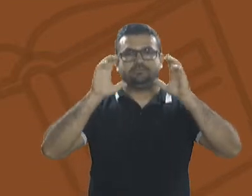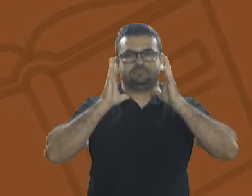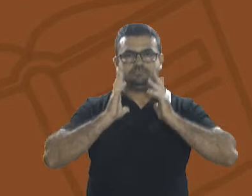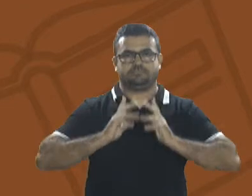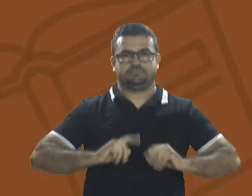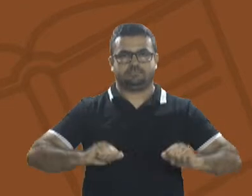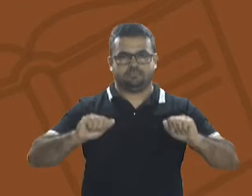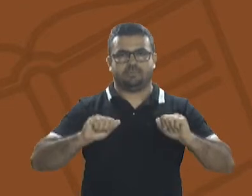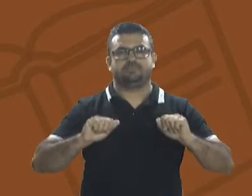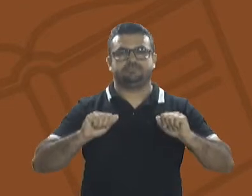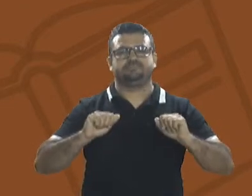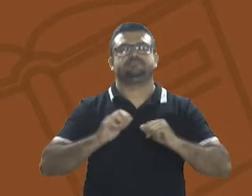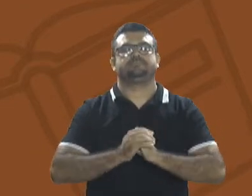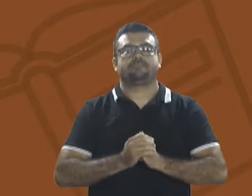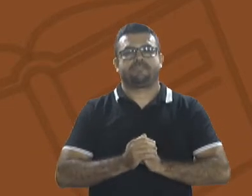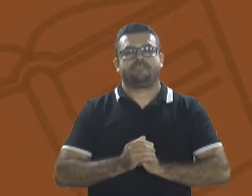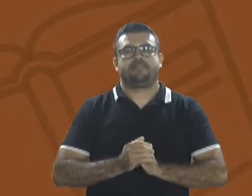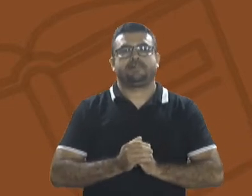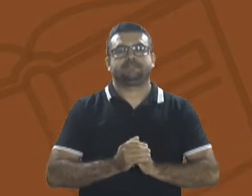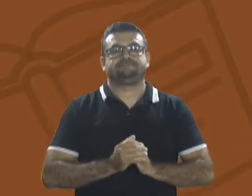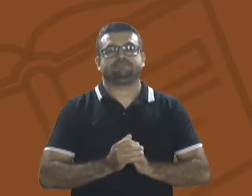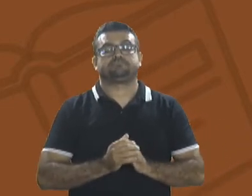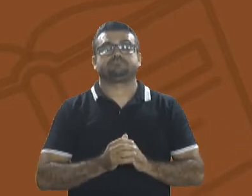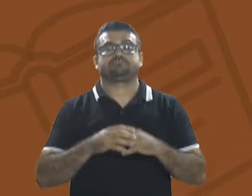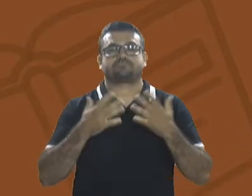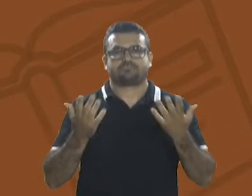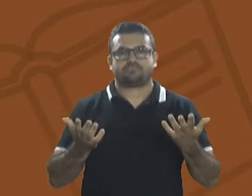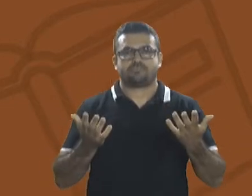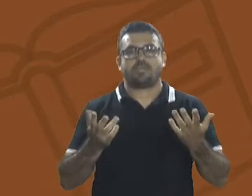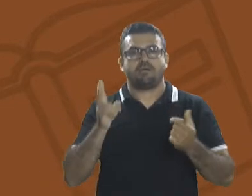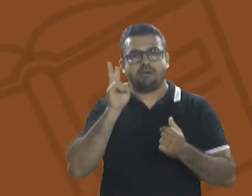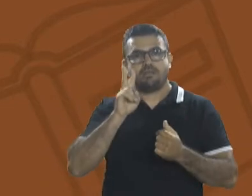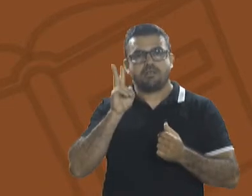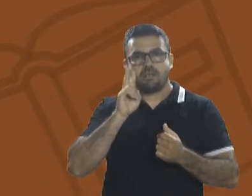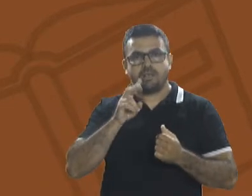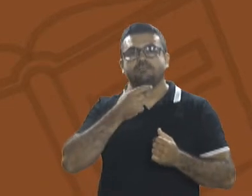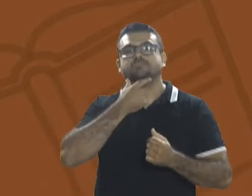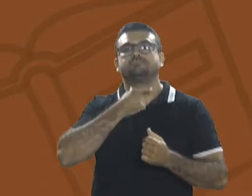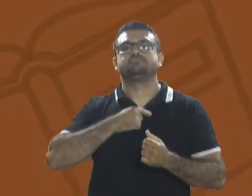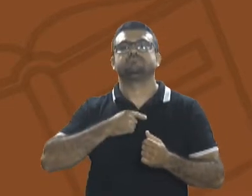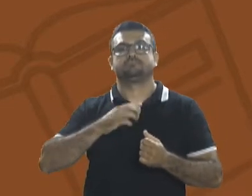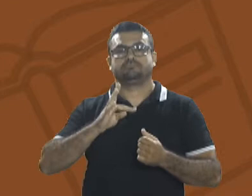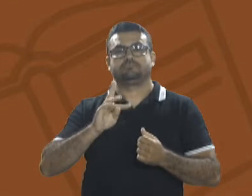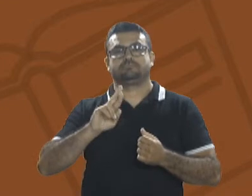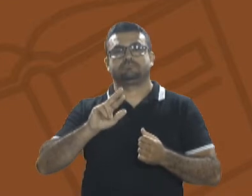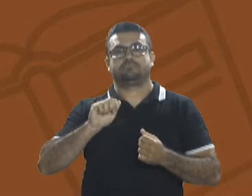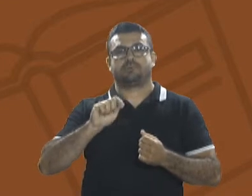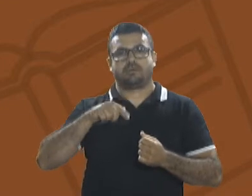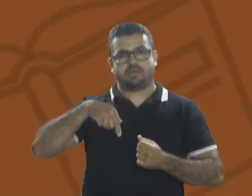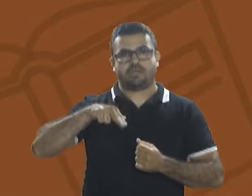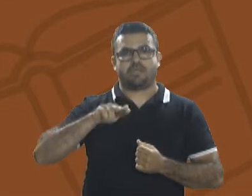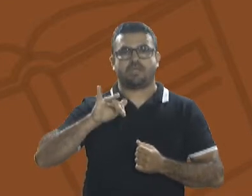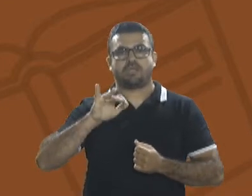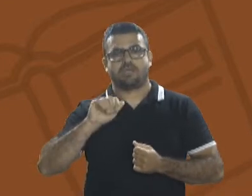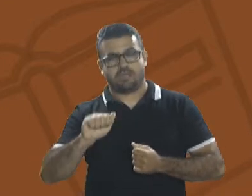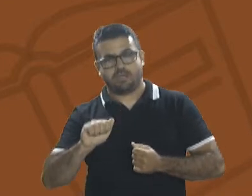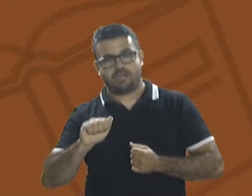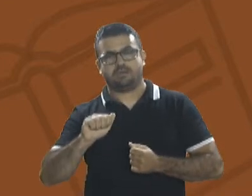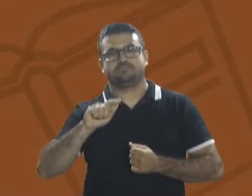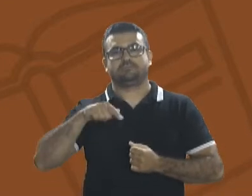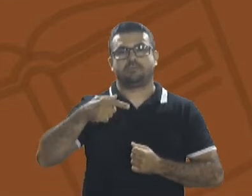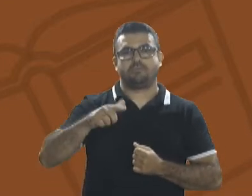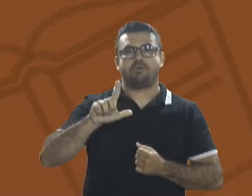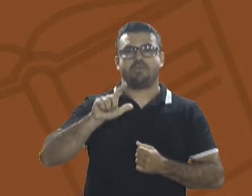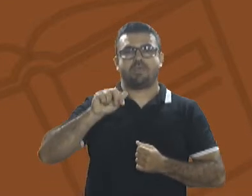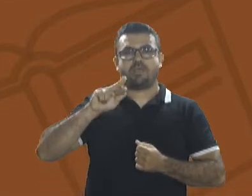ali na limpeza. Então, ó, lembra do tubo da traqueia, que depois, ó, passa faringe, laringe e